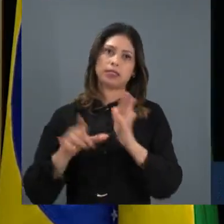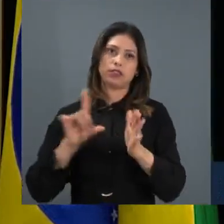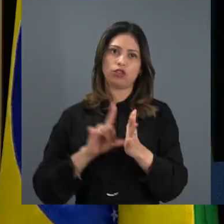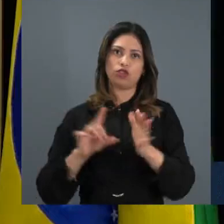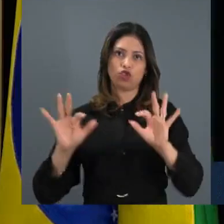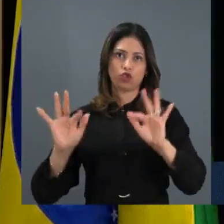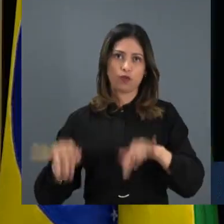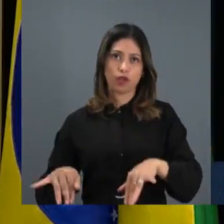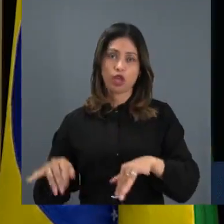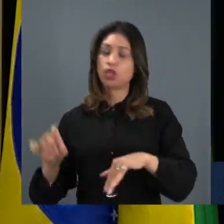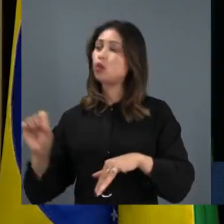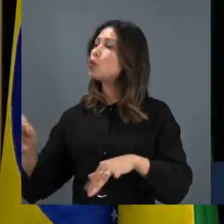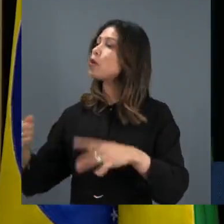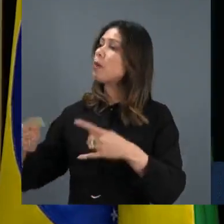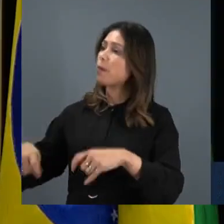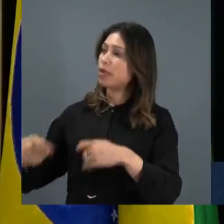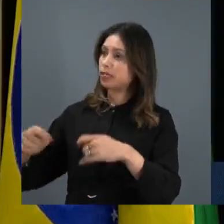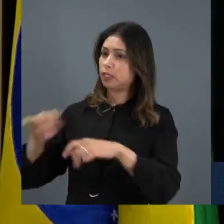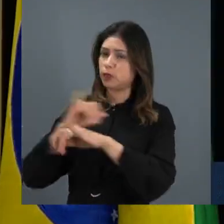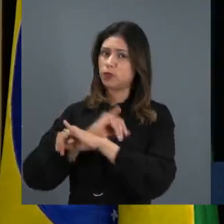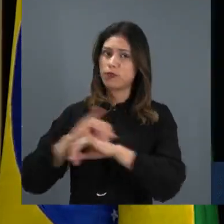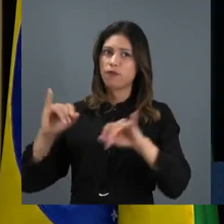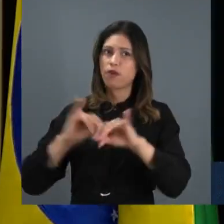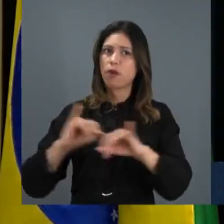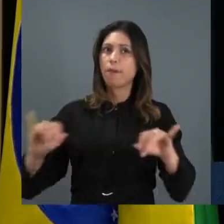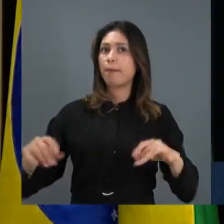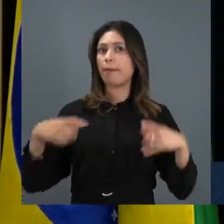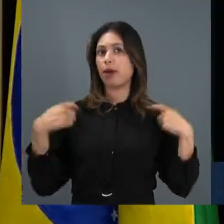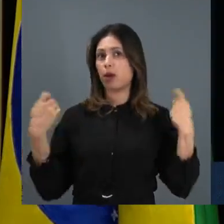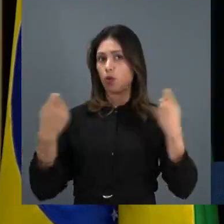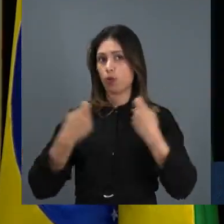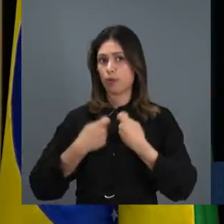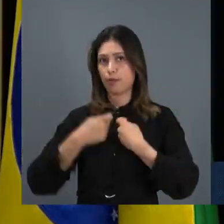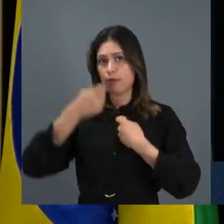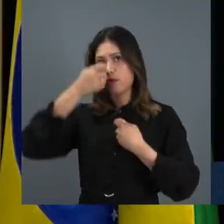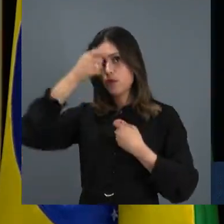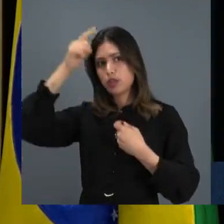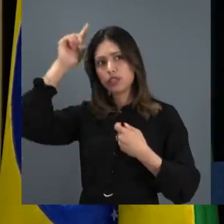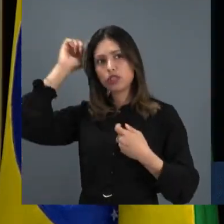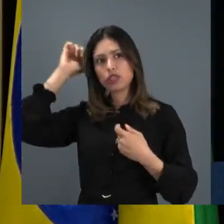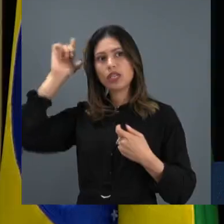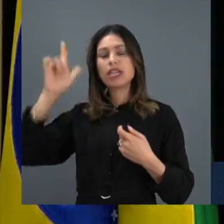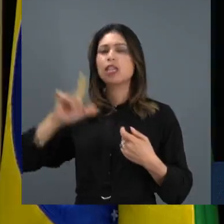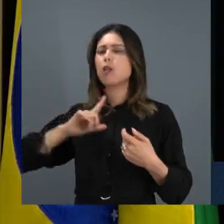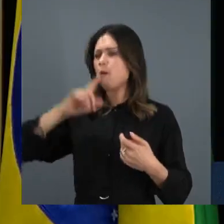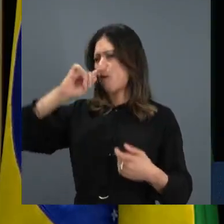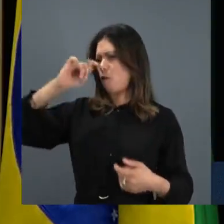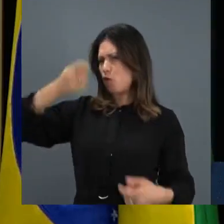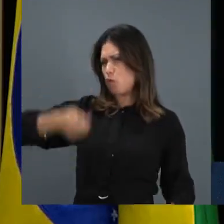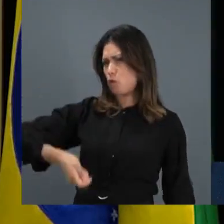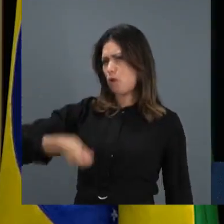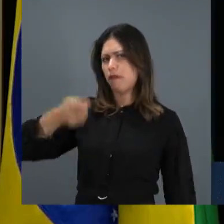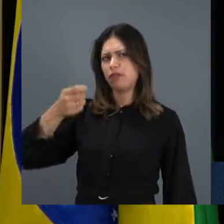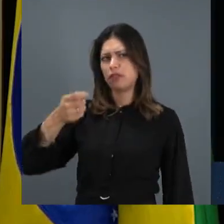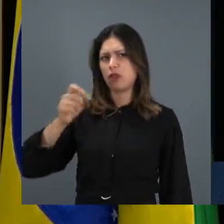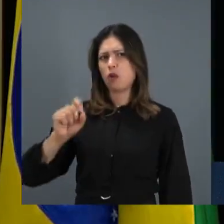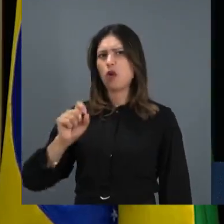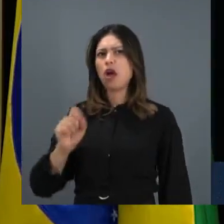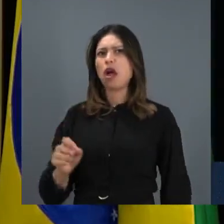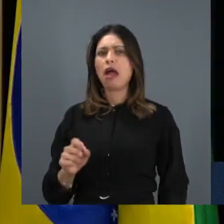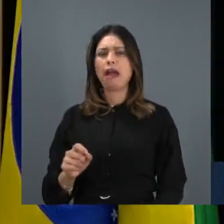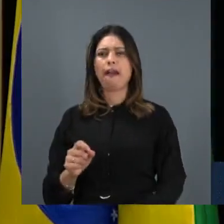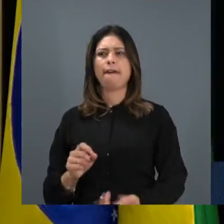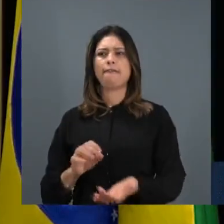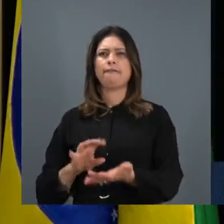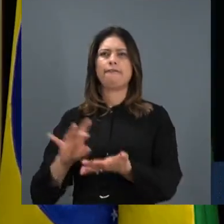presidente, eu preciso lembrar que o ministro Alexandre de Moraes também conduz de forma autoritária o famigerado inquérito das fake